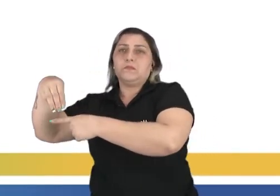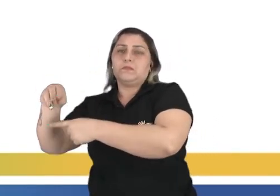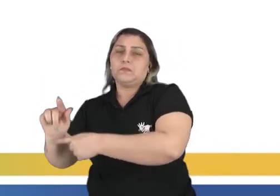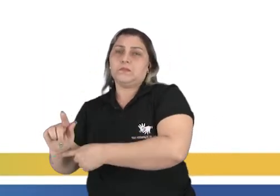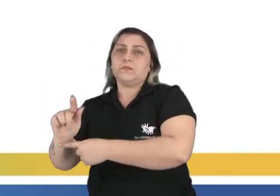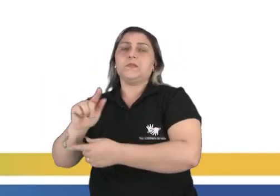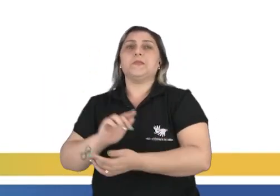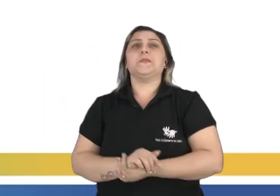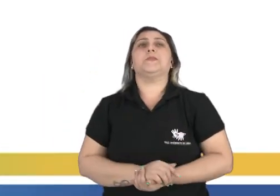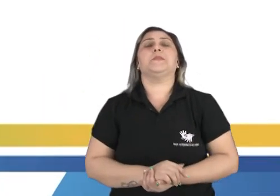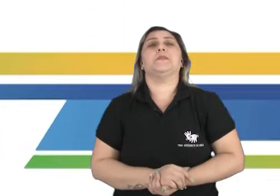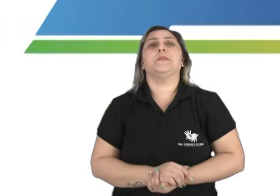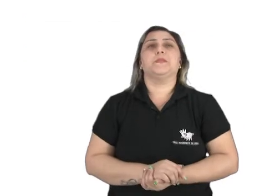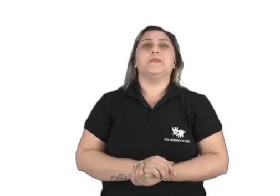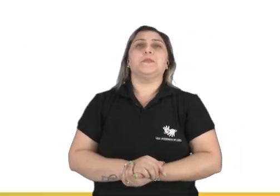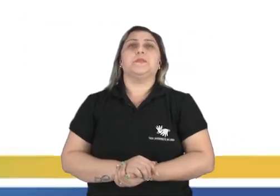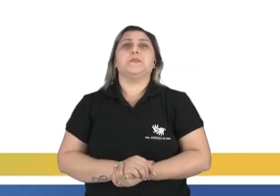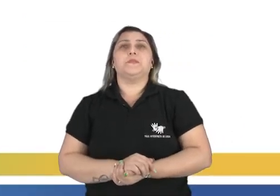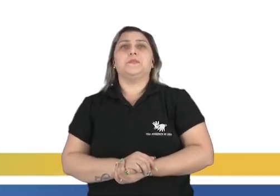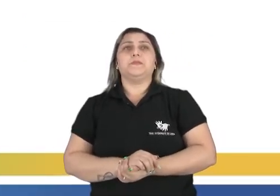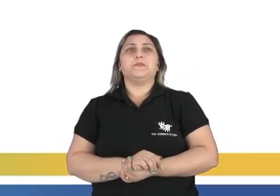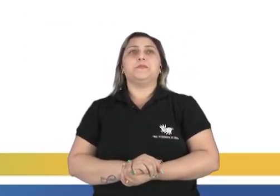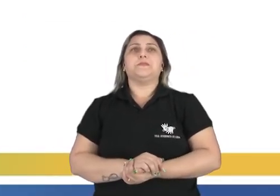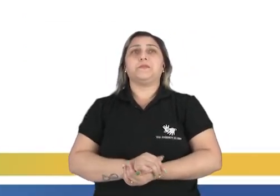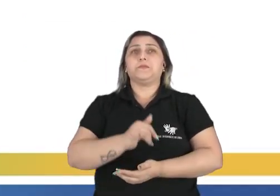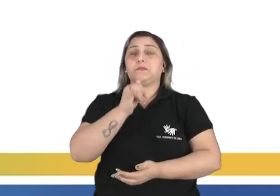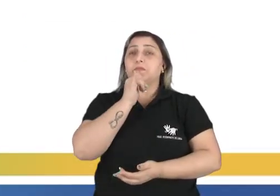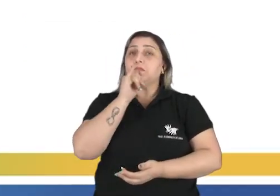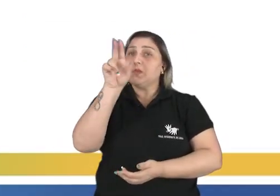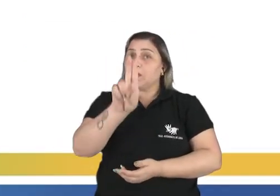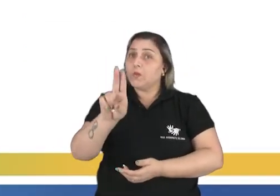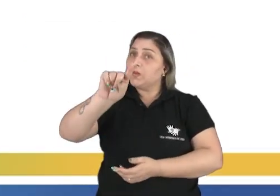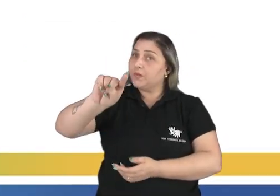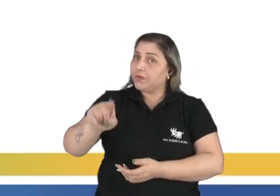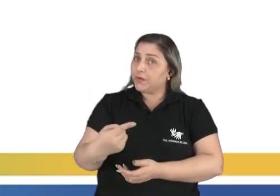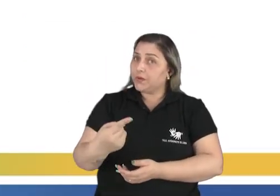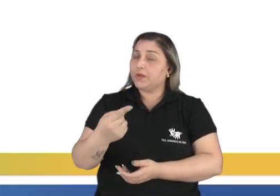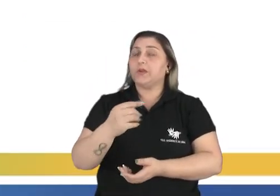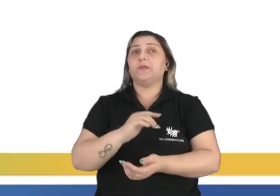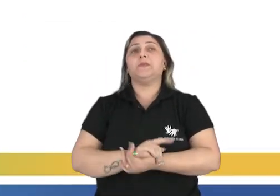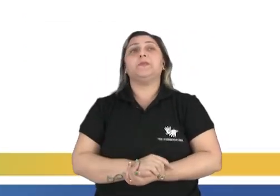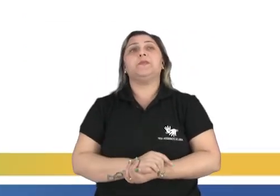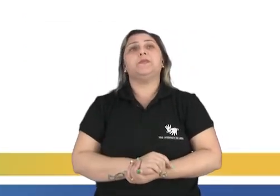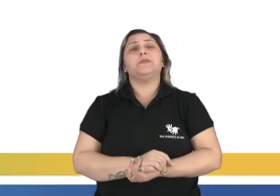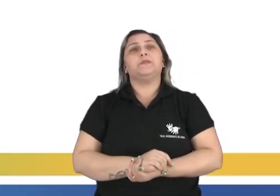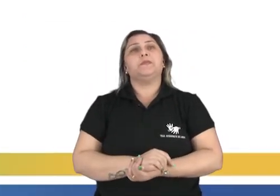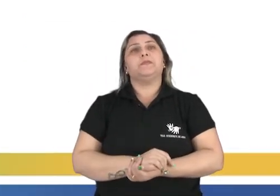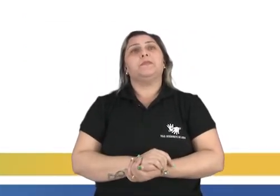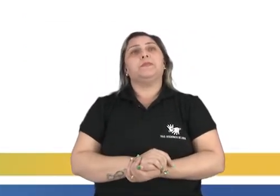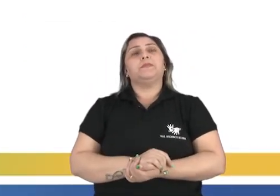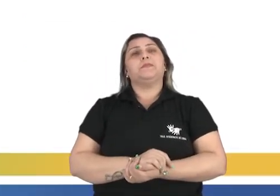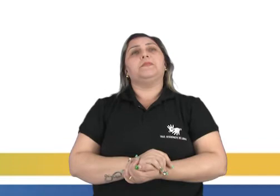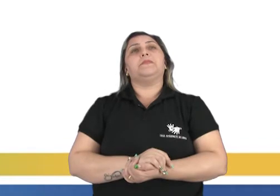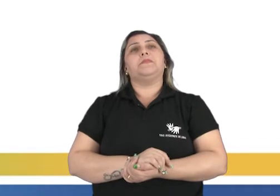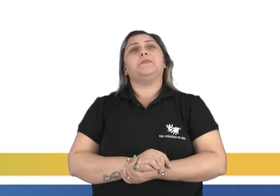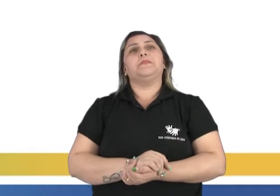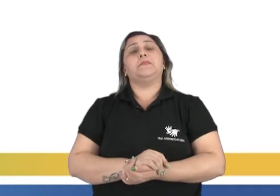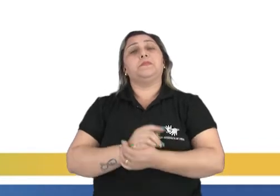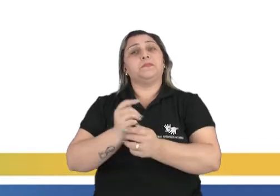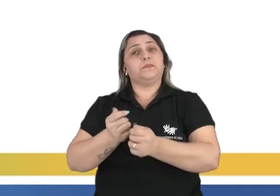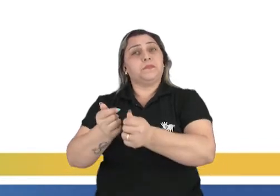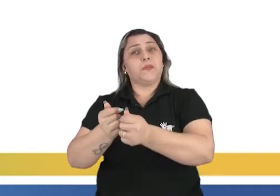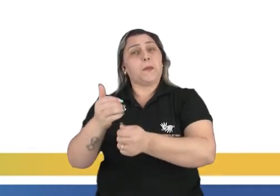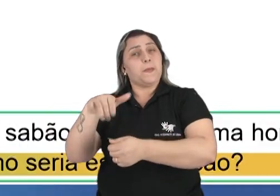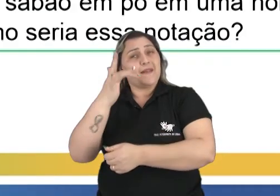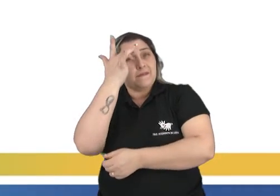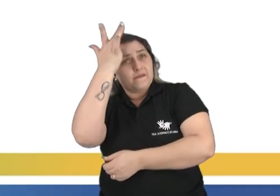D 3.500.000. Vamos lá. Então, aqui vamos fazer diferente. Vamos usar a vírgula. Gente, uma dica,